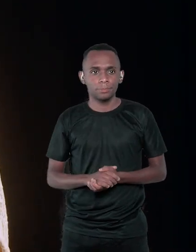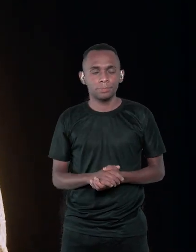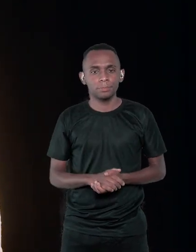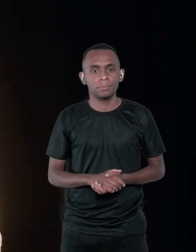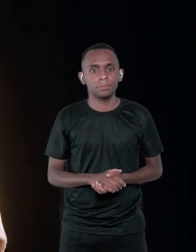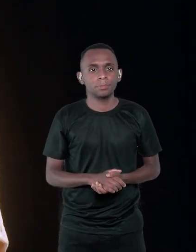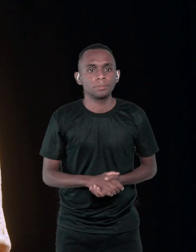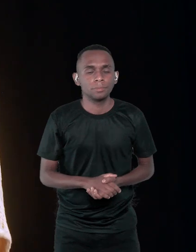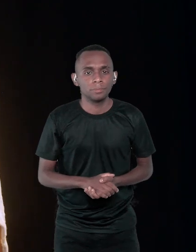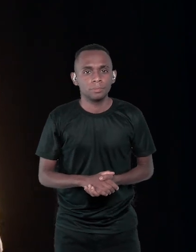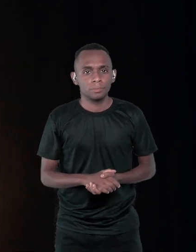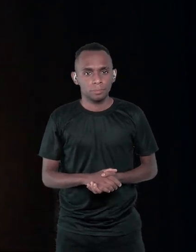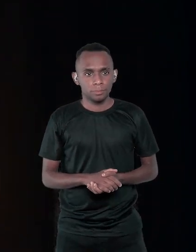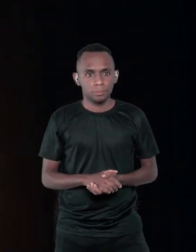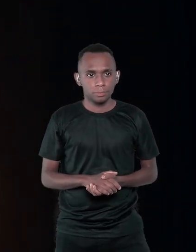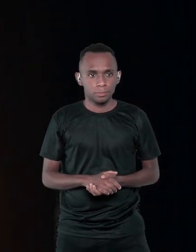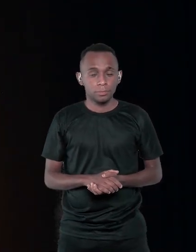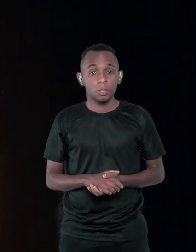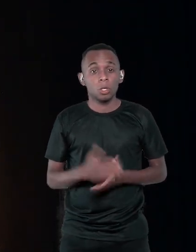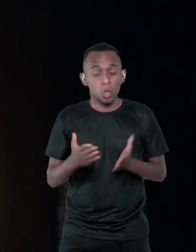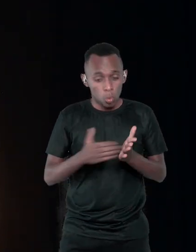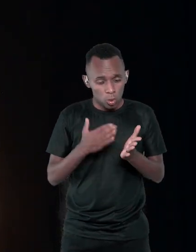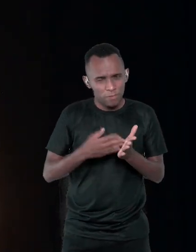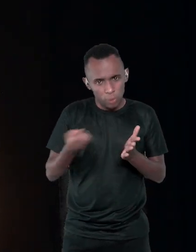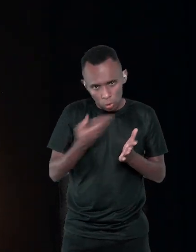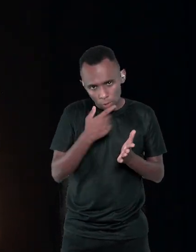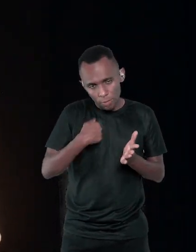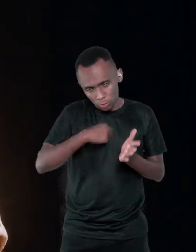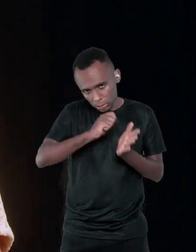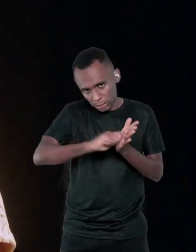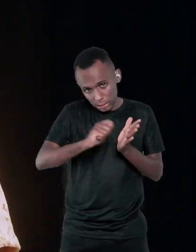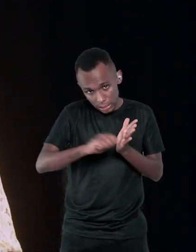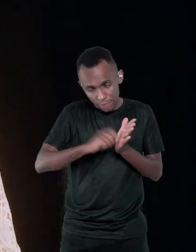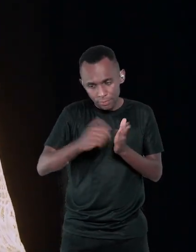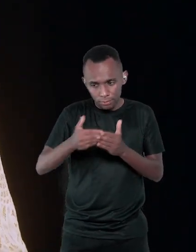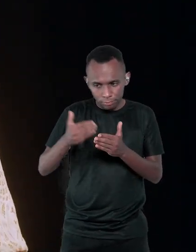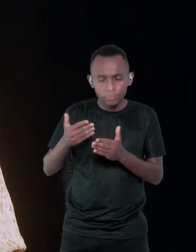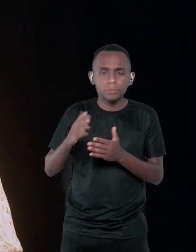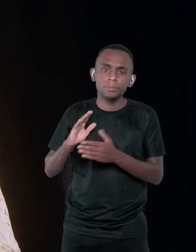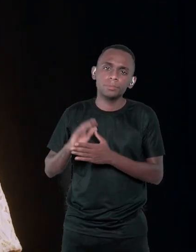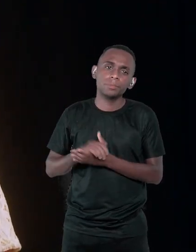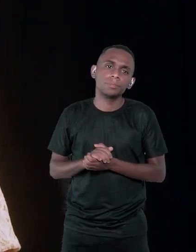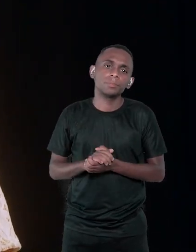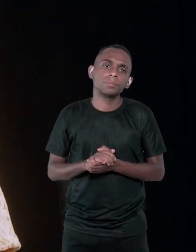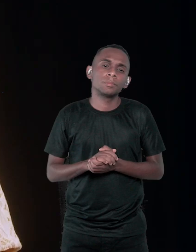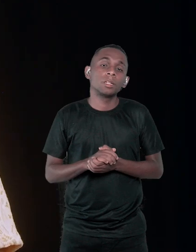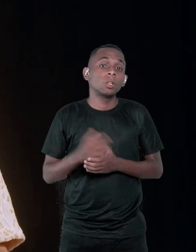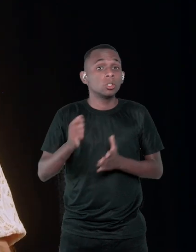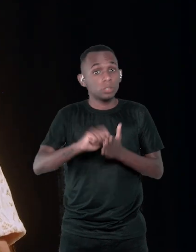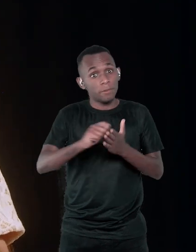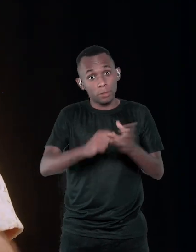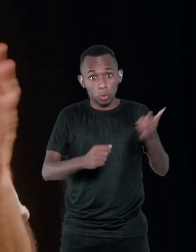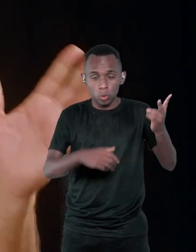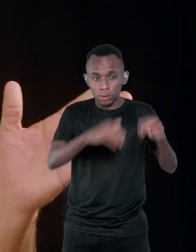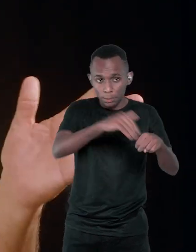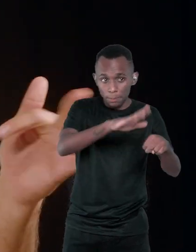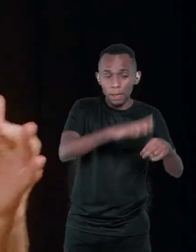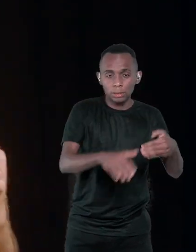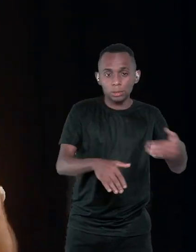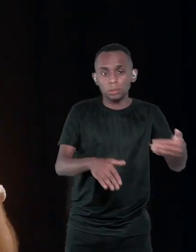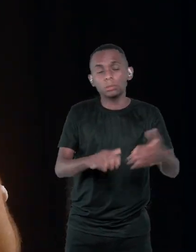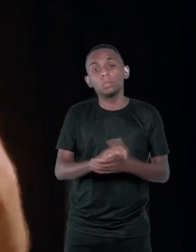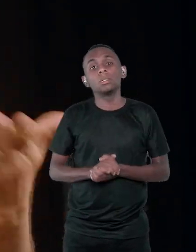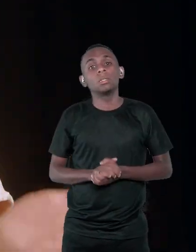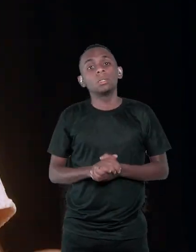No livro o livro mais recente que eu escrevi foi um livro de contos, que foi publicado, na verdade. Eu já estou escrevendo mais 2, mas foi um livro